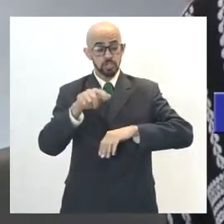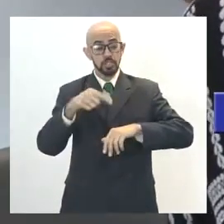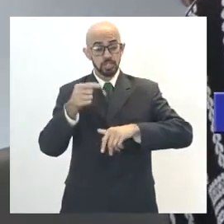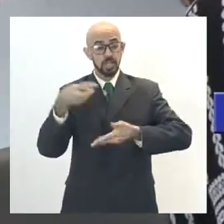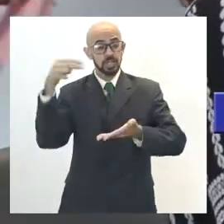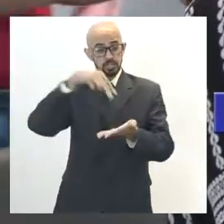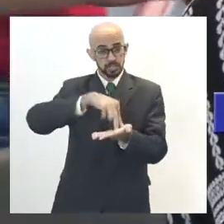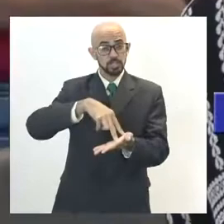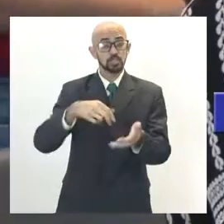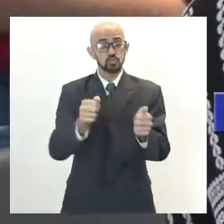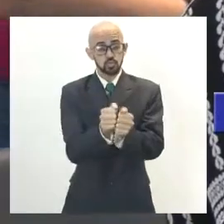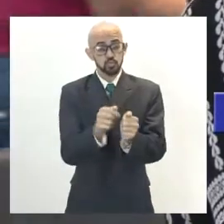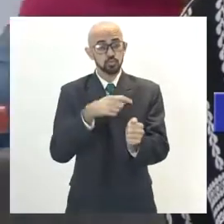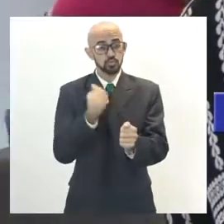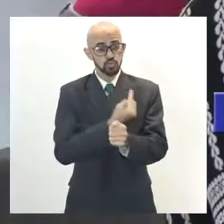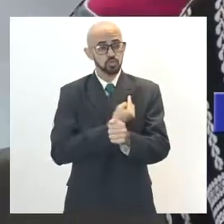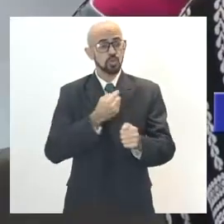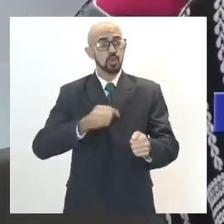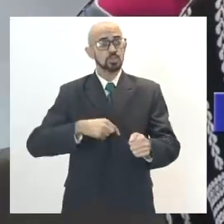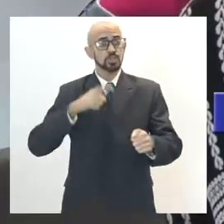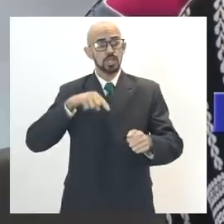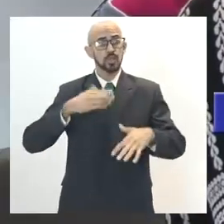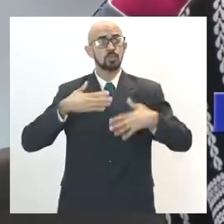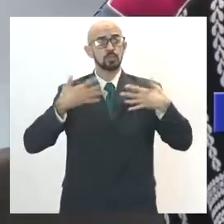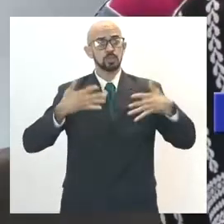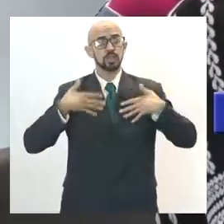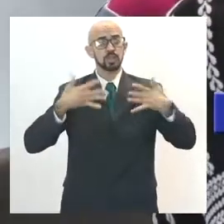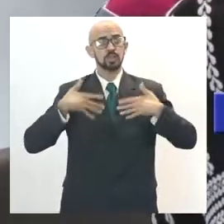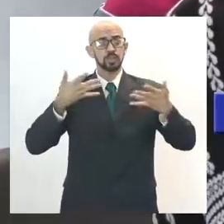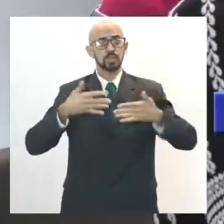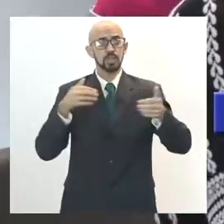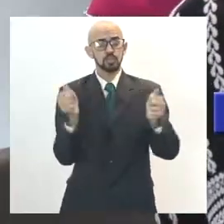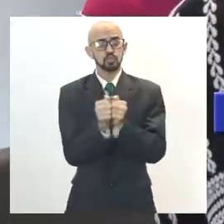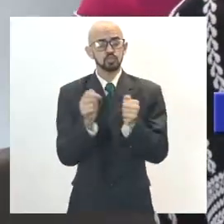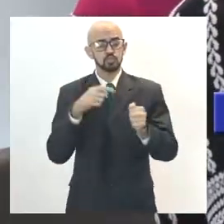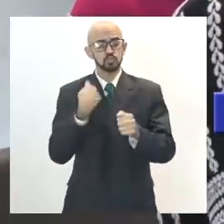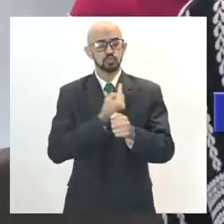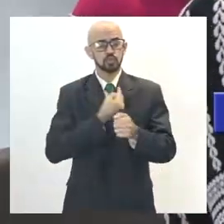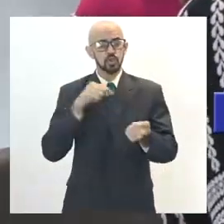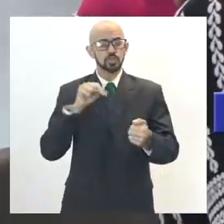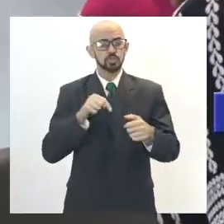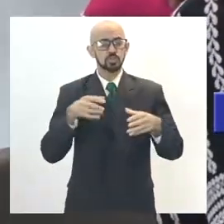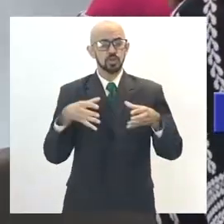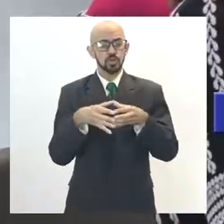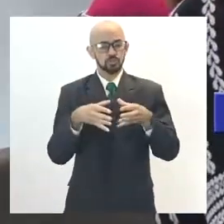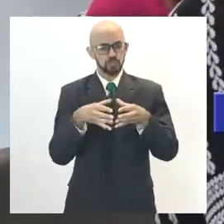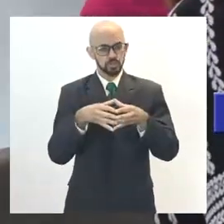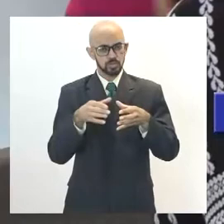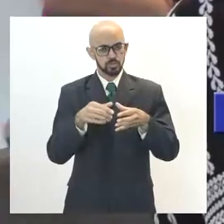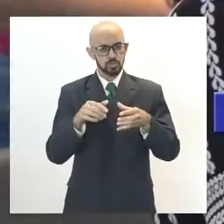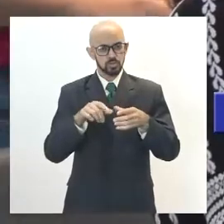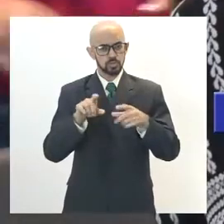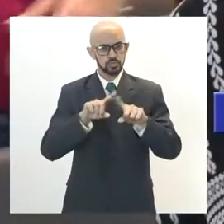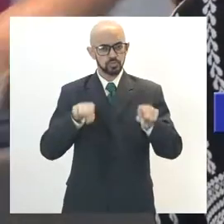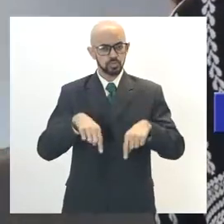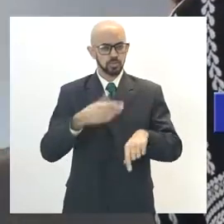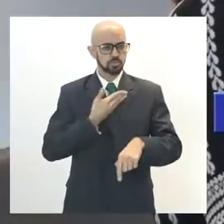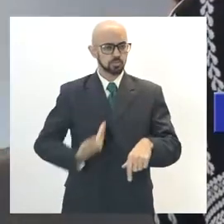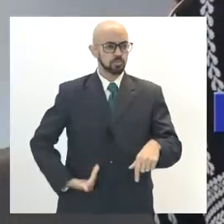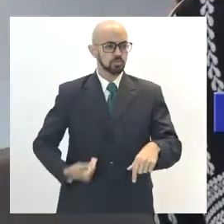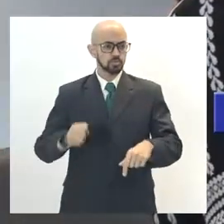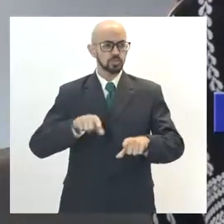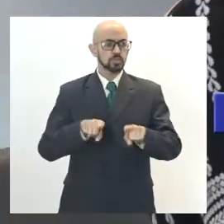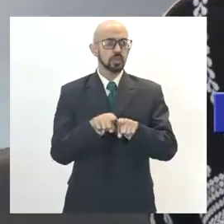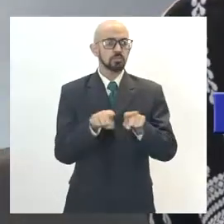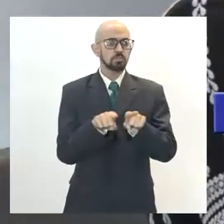de estar ao lado do forma permanente dos Servidores Públicos mas quero me permitir a fazer um comprimento individual em nome